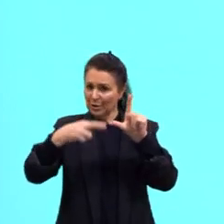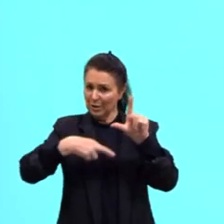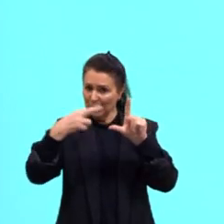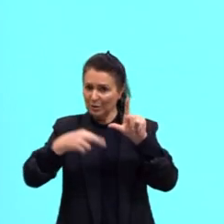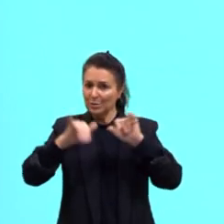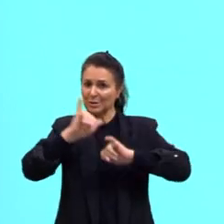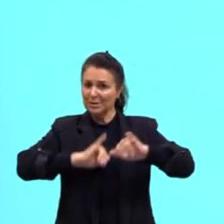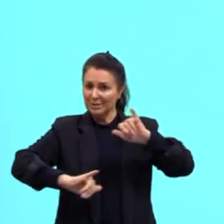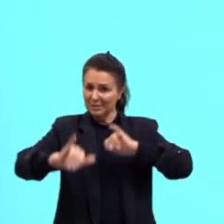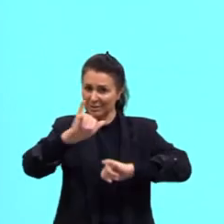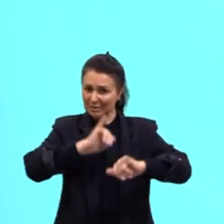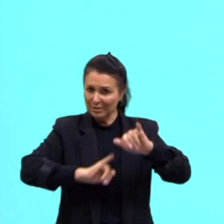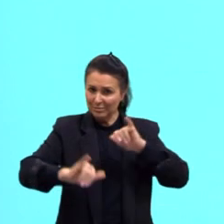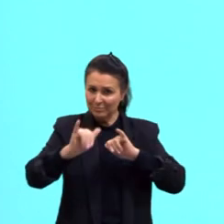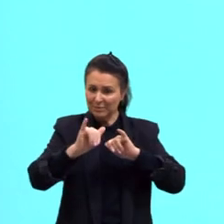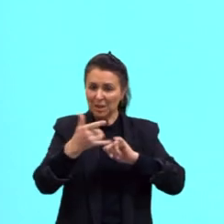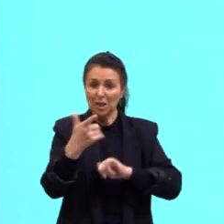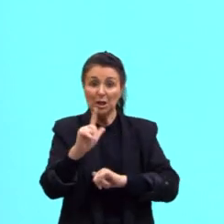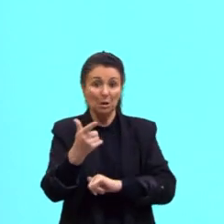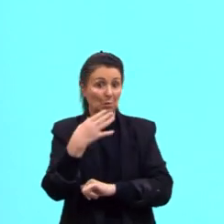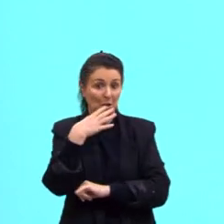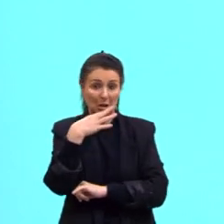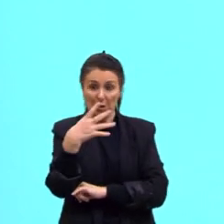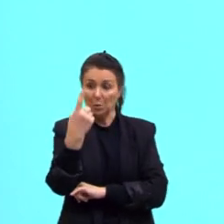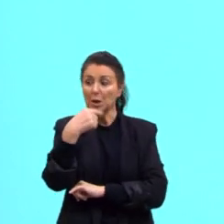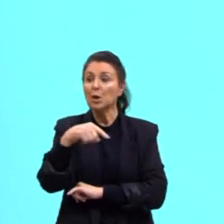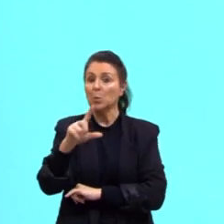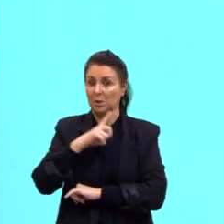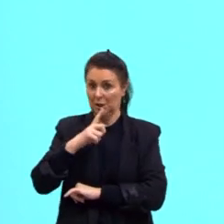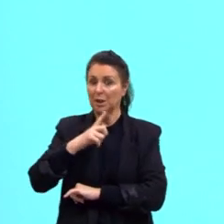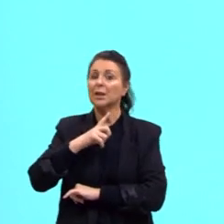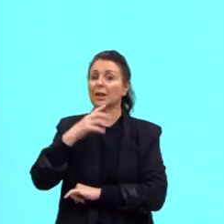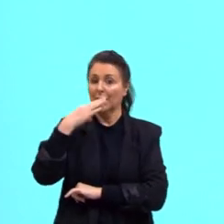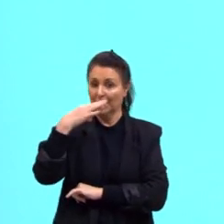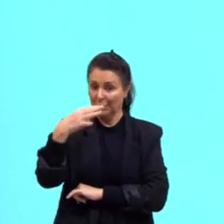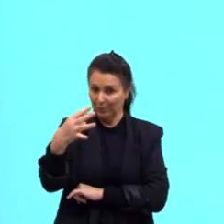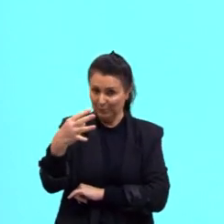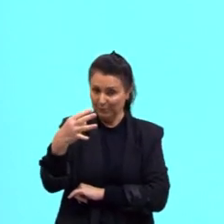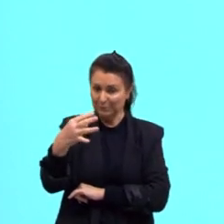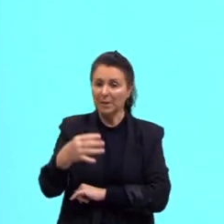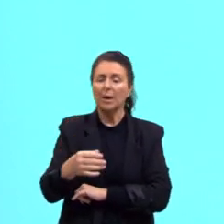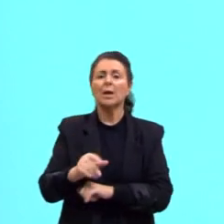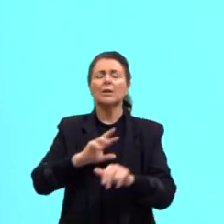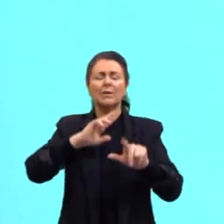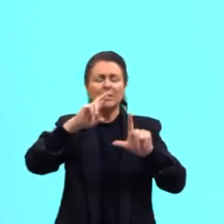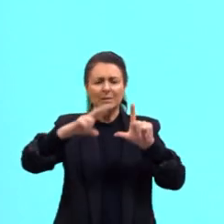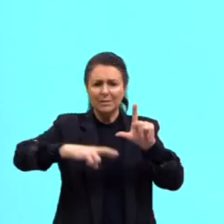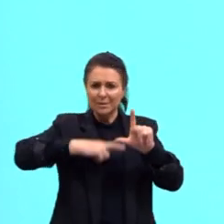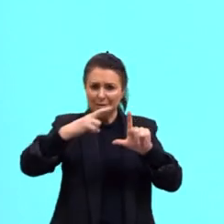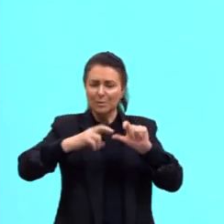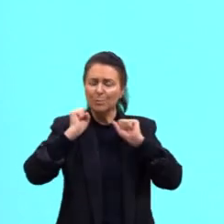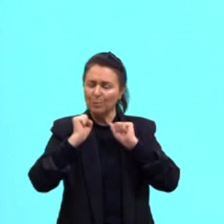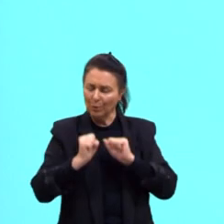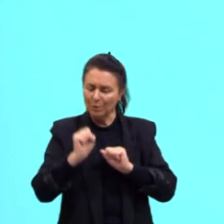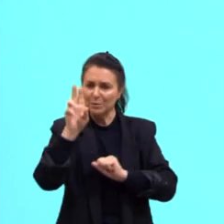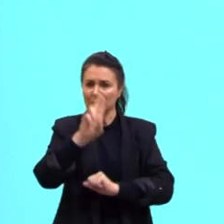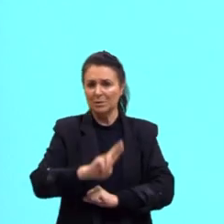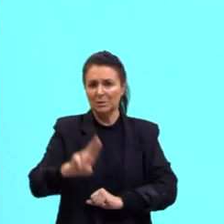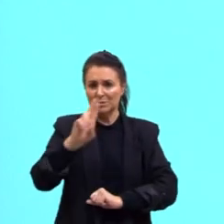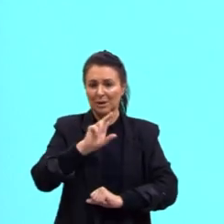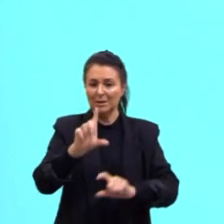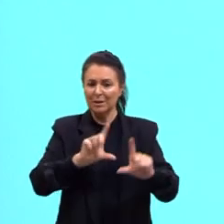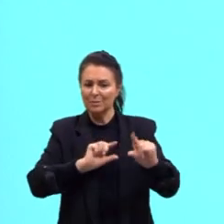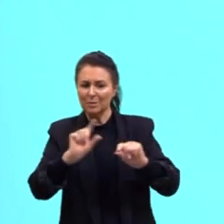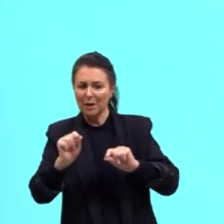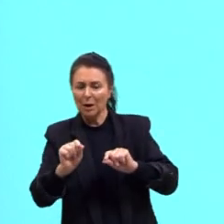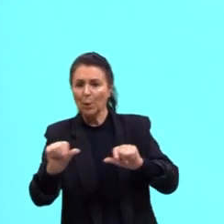entre uma espécie incolor e outra colorida diversas reações podem ser utilizadas EA